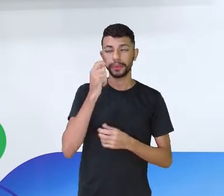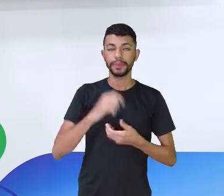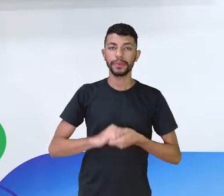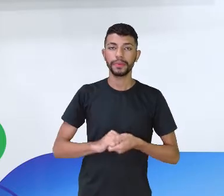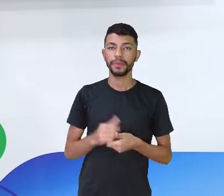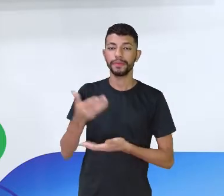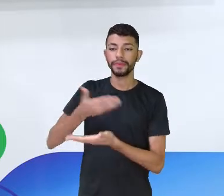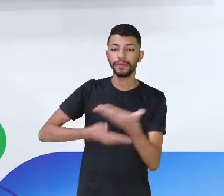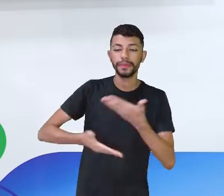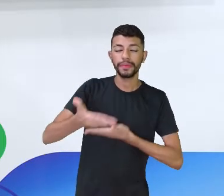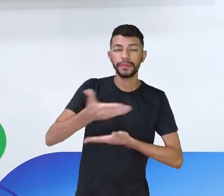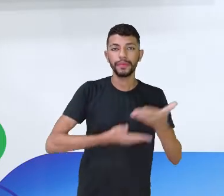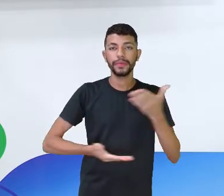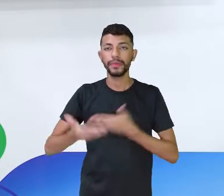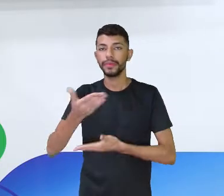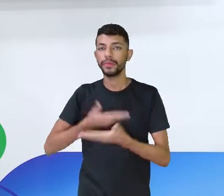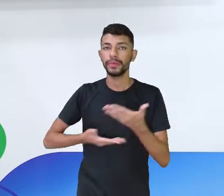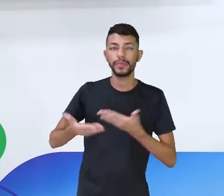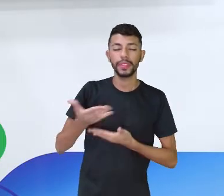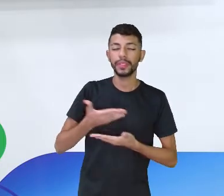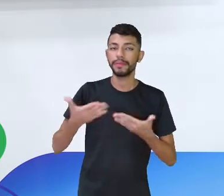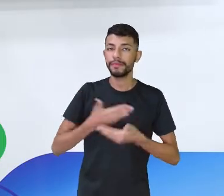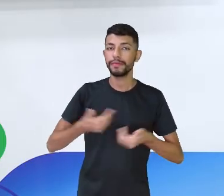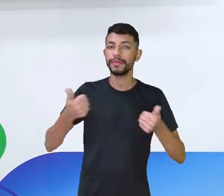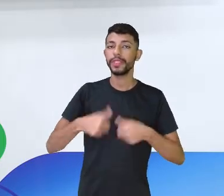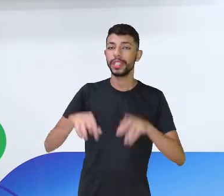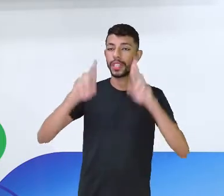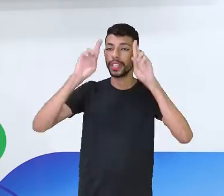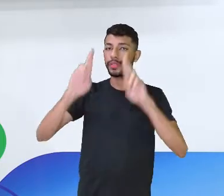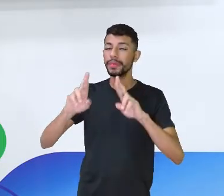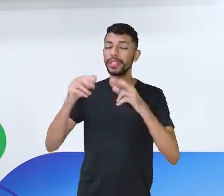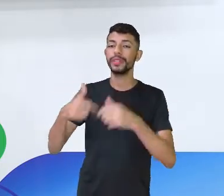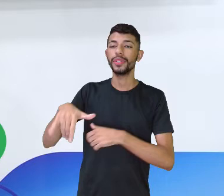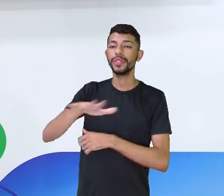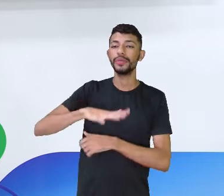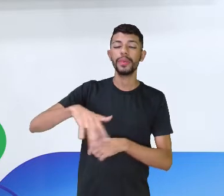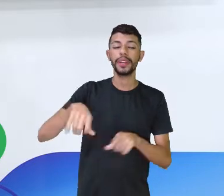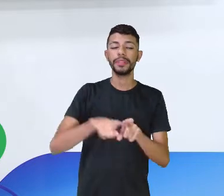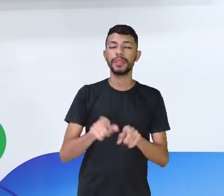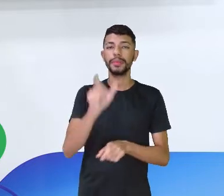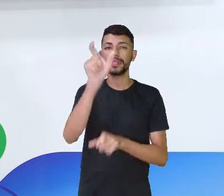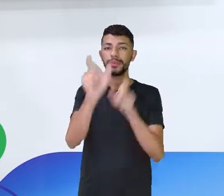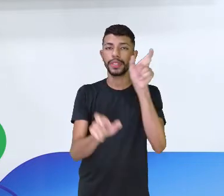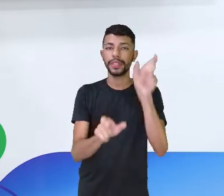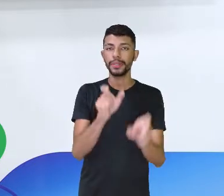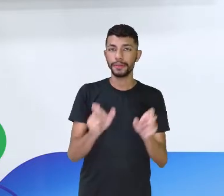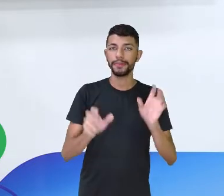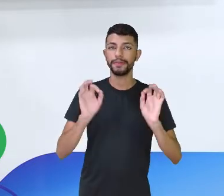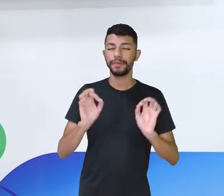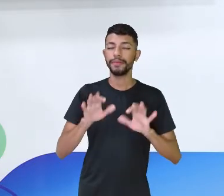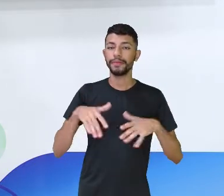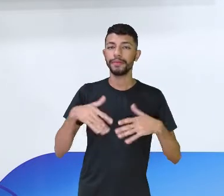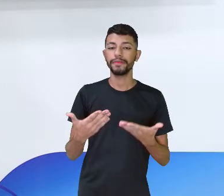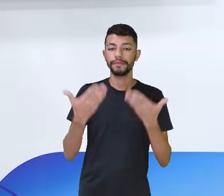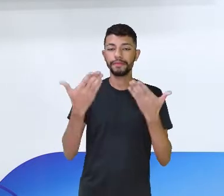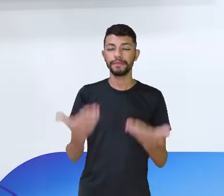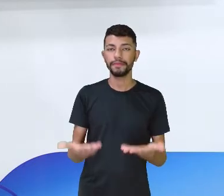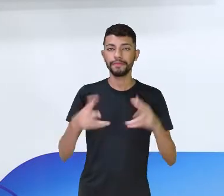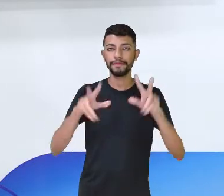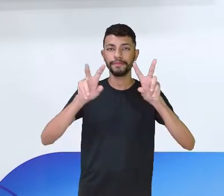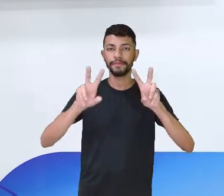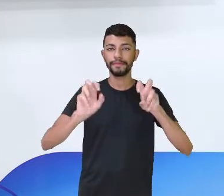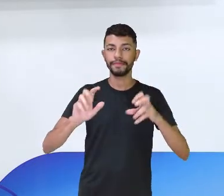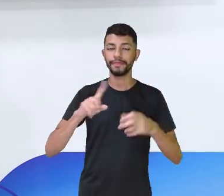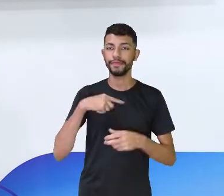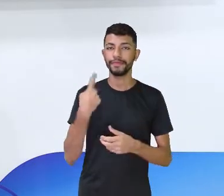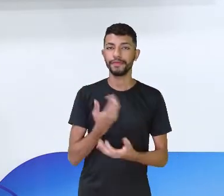gente faz isso, a gente respeita os espaços e respeita as pessoas. Então é sobre isso que a gente vai começar a conversar agora.